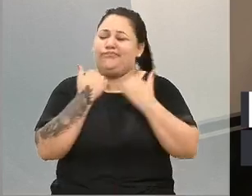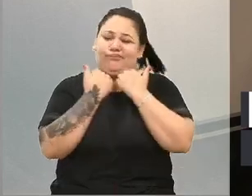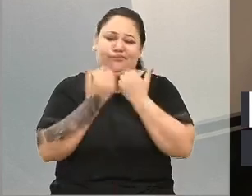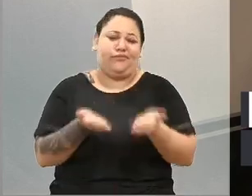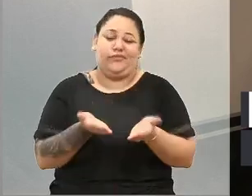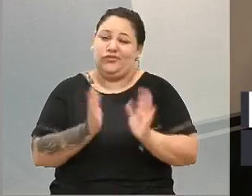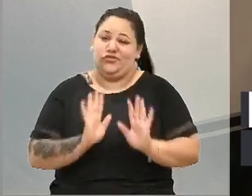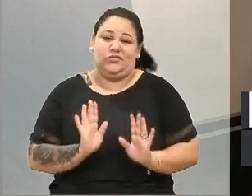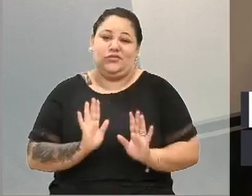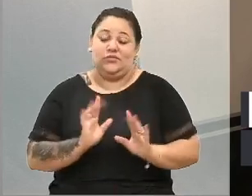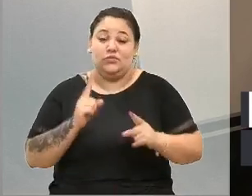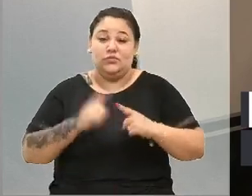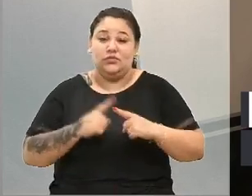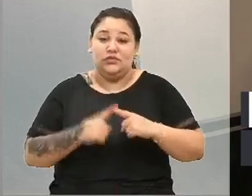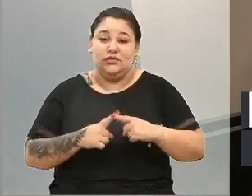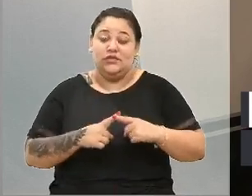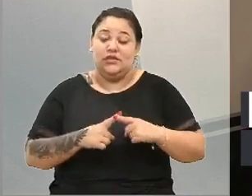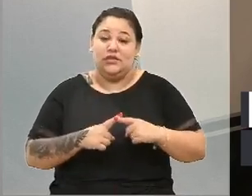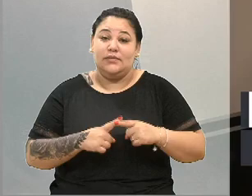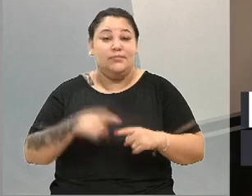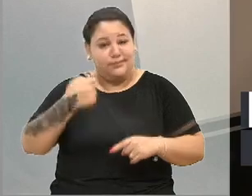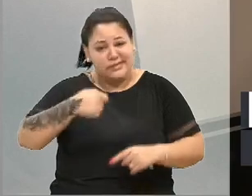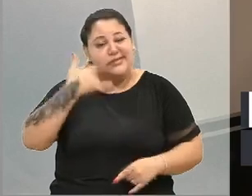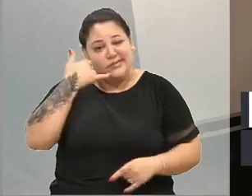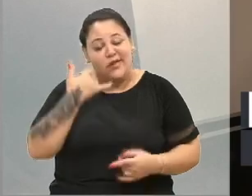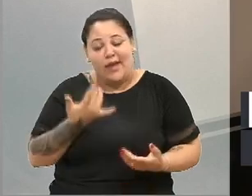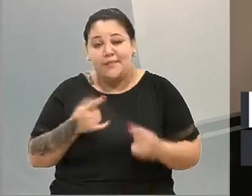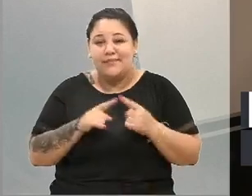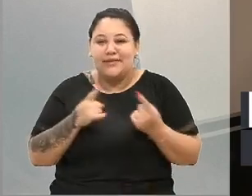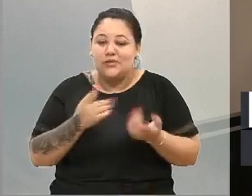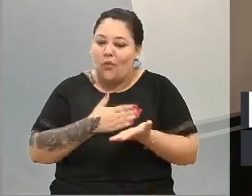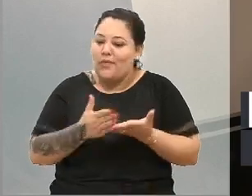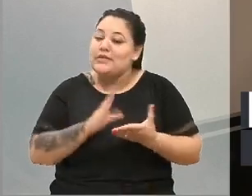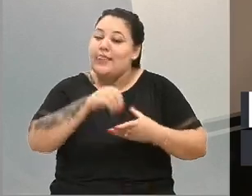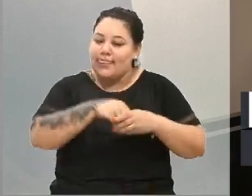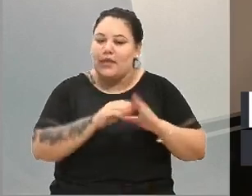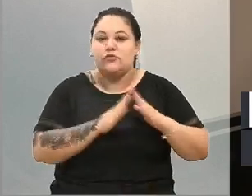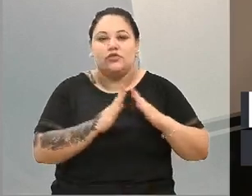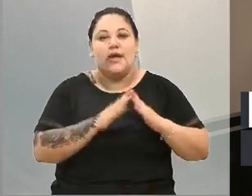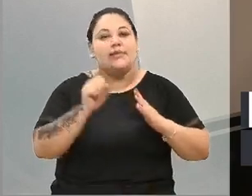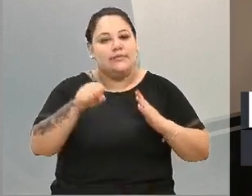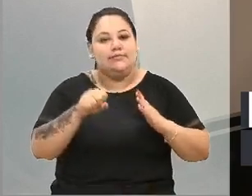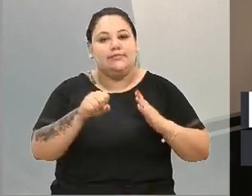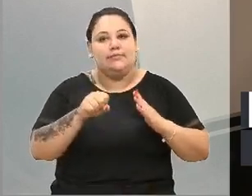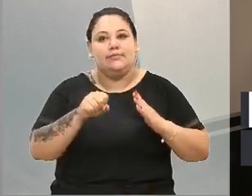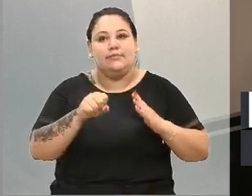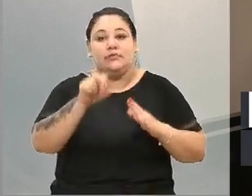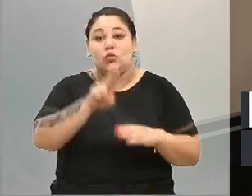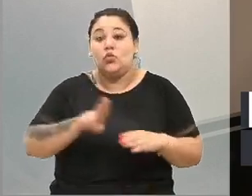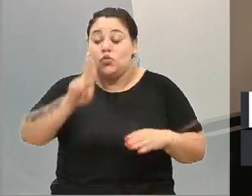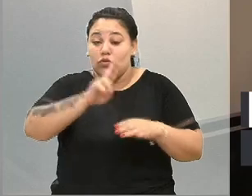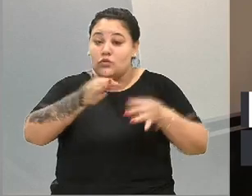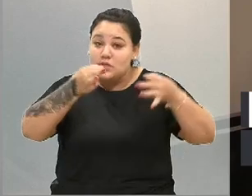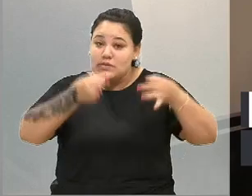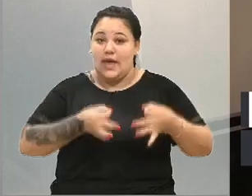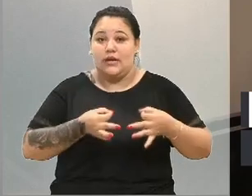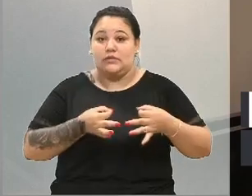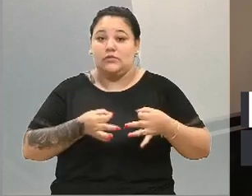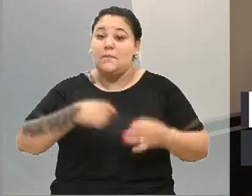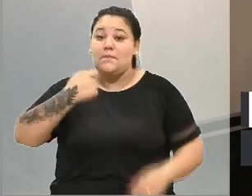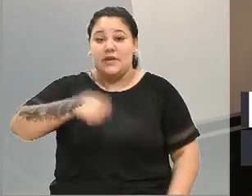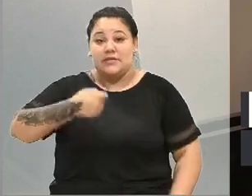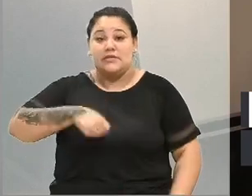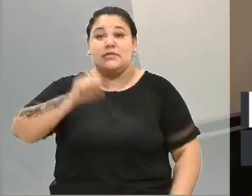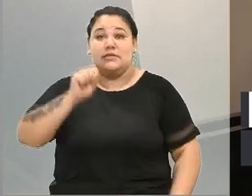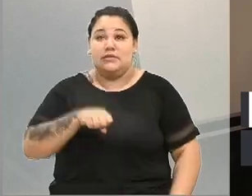enfim, porque é uma ferramenta necessária. Mas agora começa dentro de casa. Assim, o uso correto, ele é